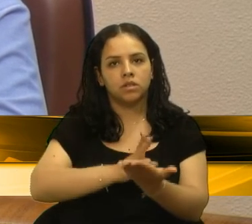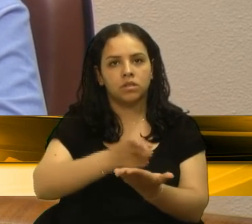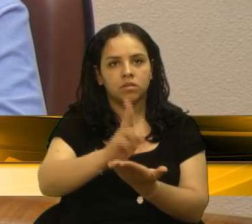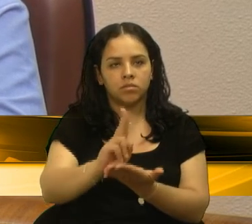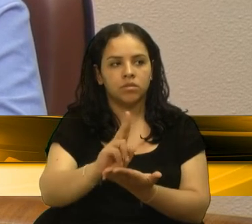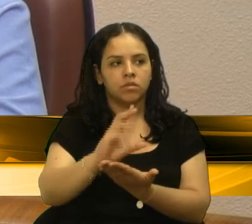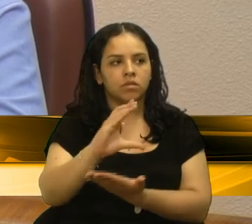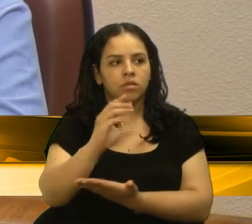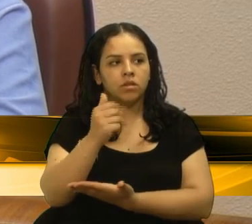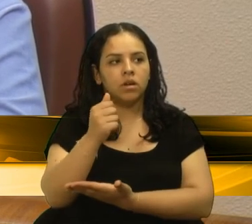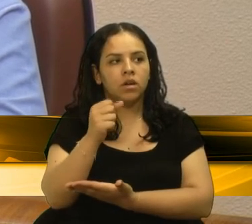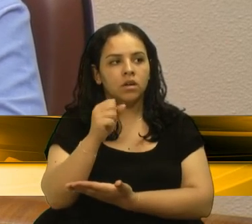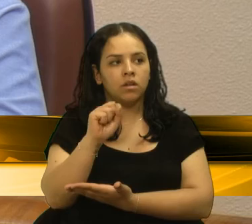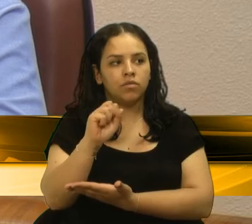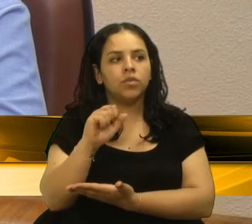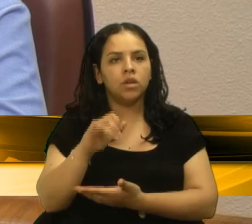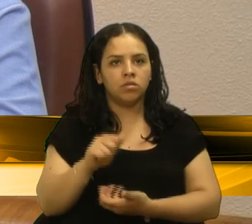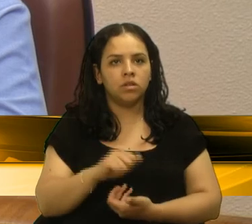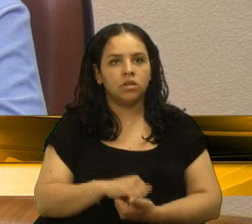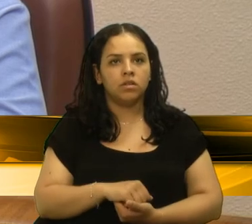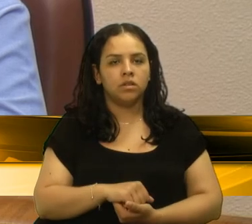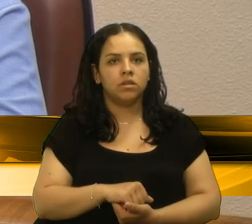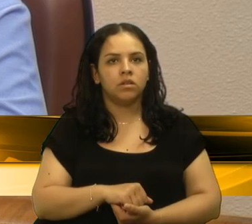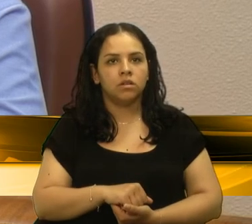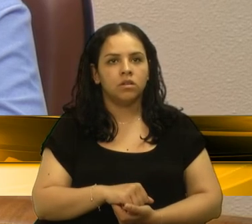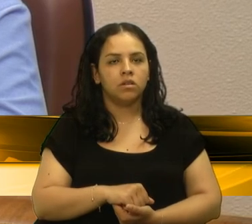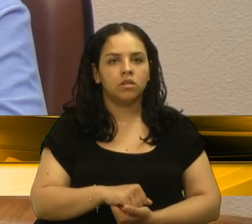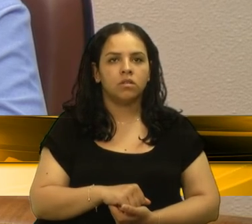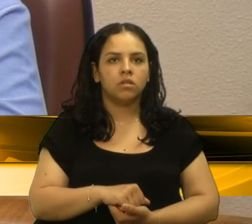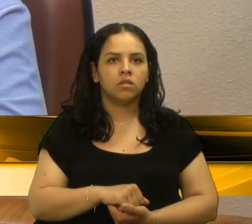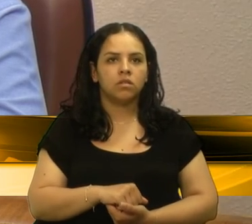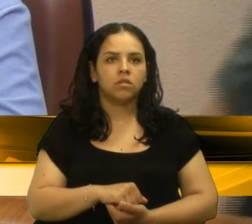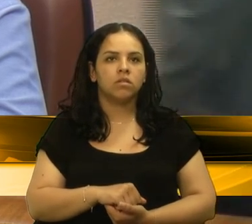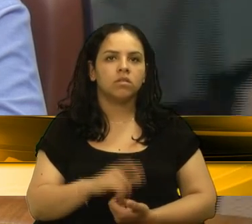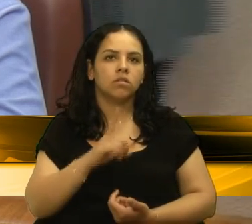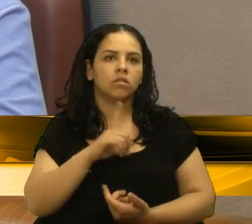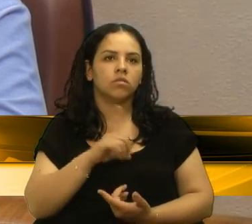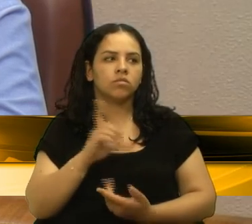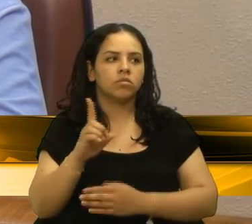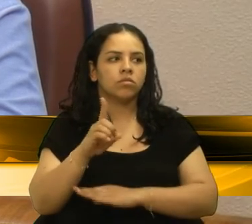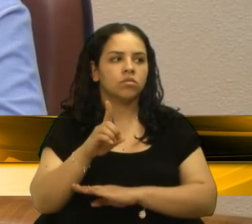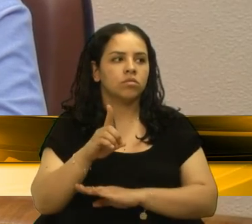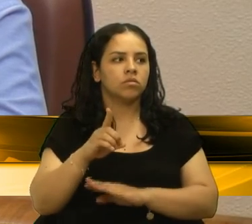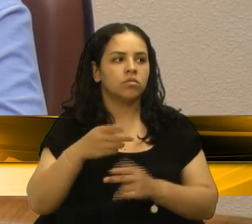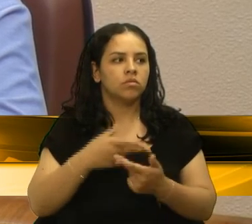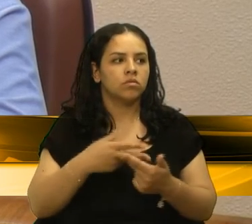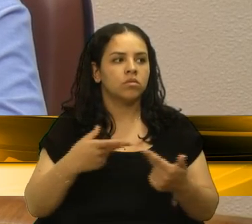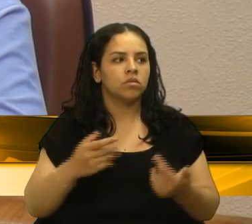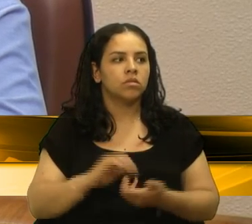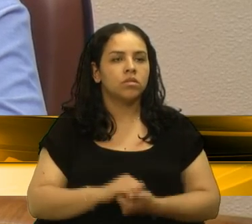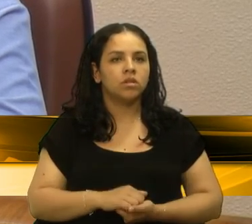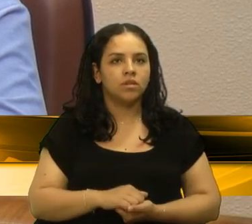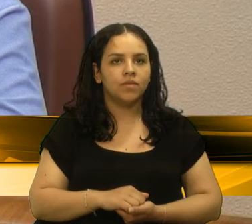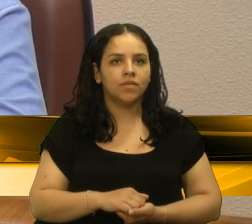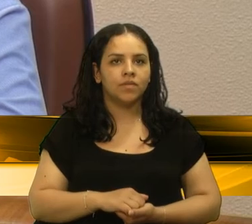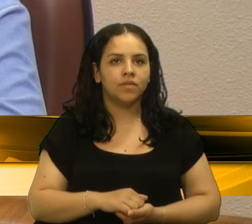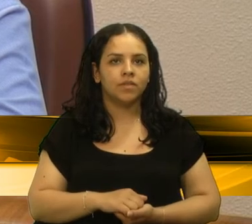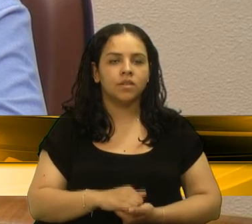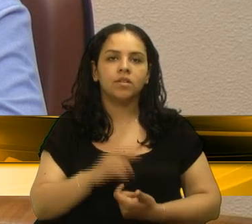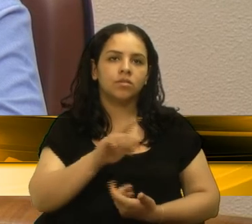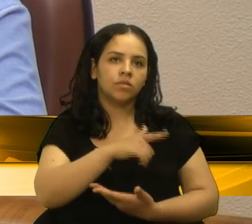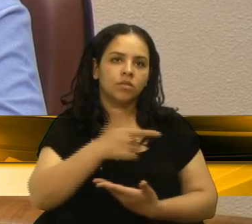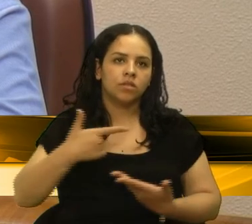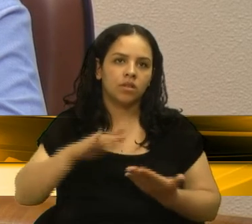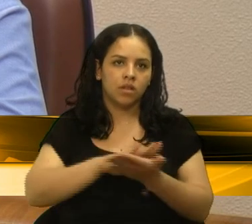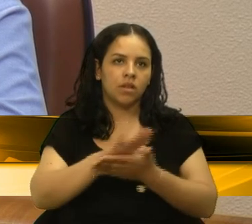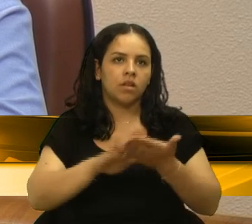Kuhn, então, nós podemos considerar e diria, até que afirmar que, diante de não haver nenhum apontamento